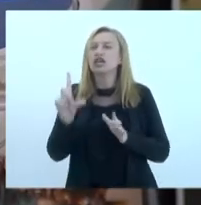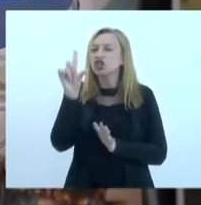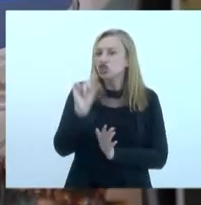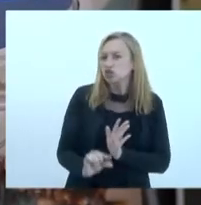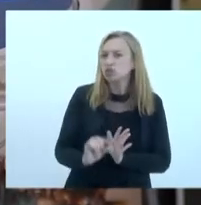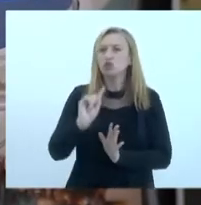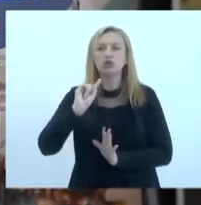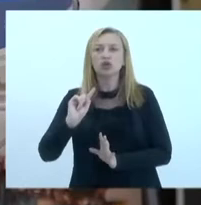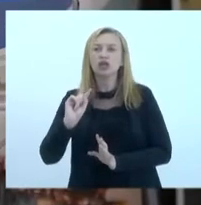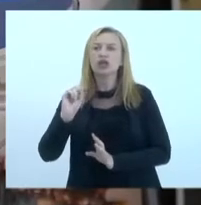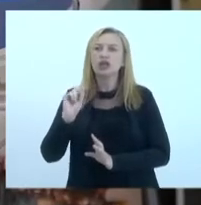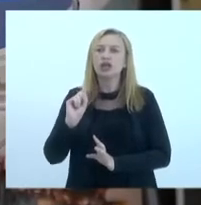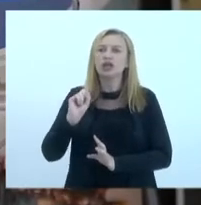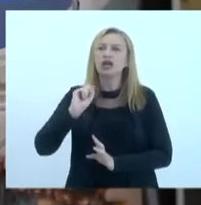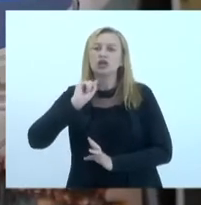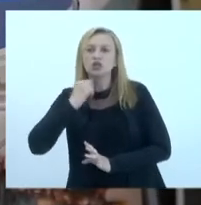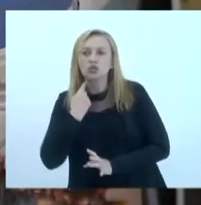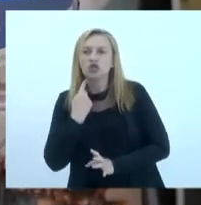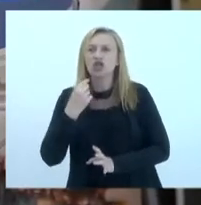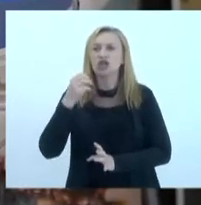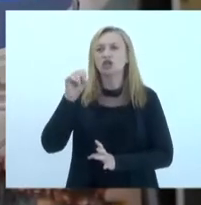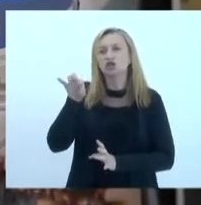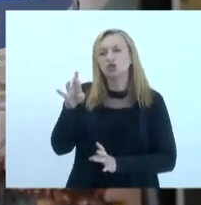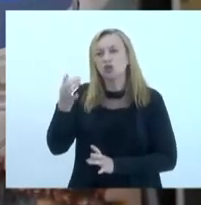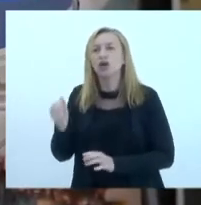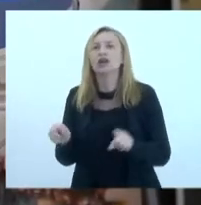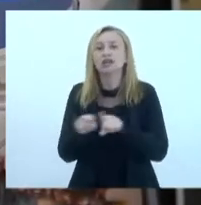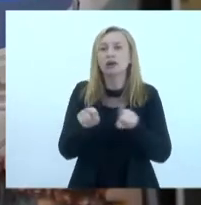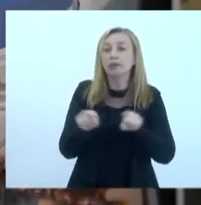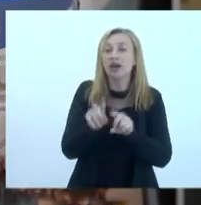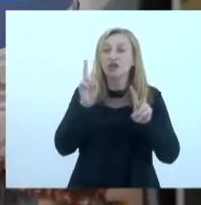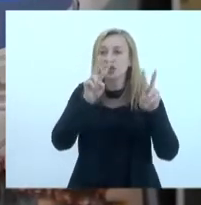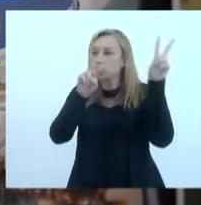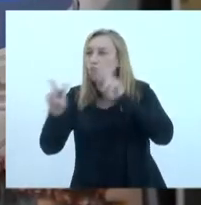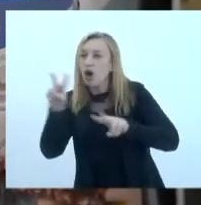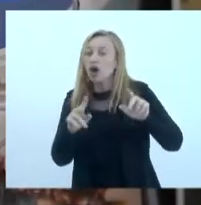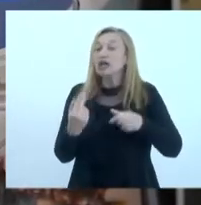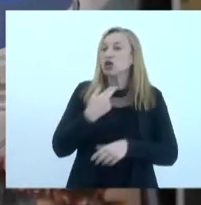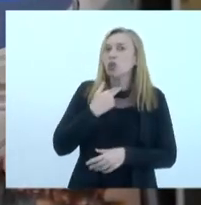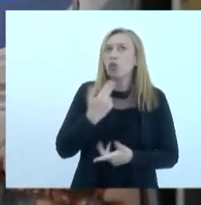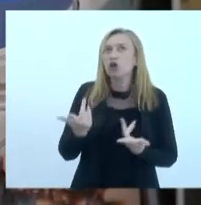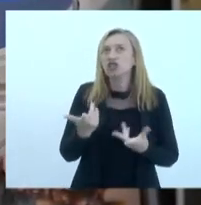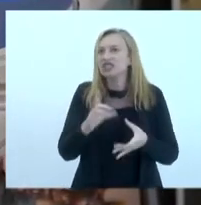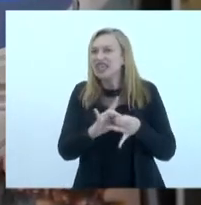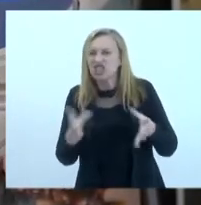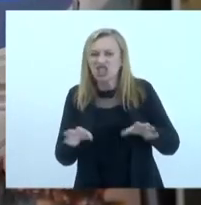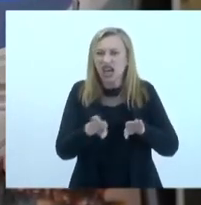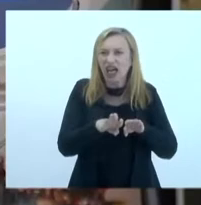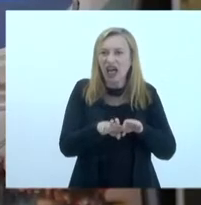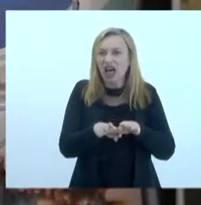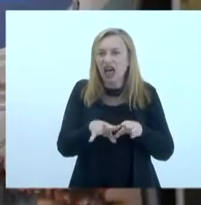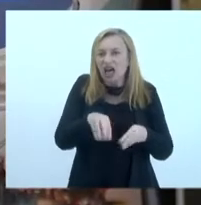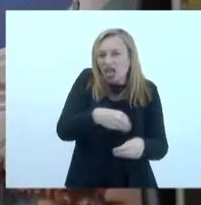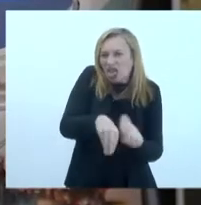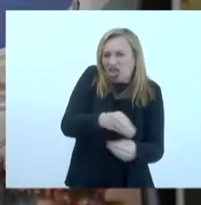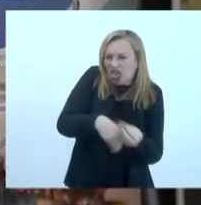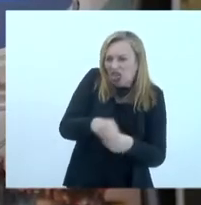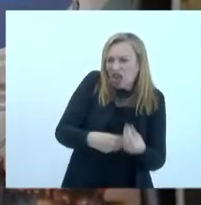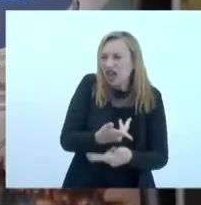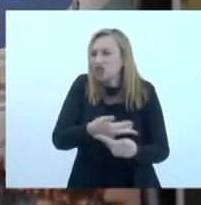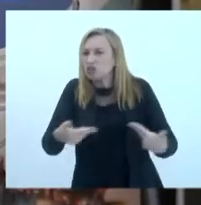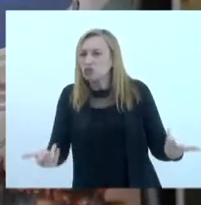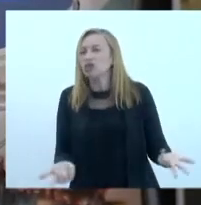a poluição sonora, a poluição visual. A gente não pode deixar desordenada essa questão estética dessa